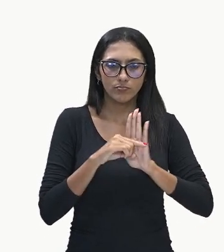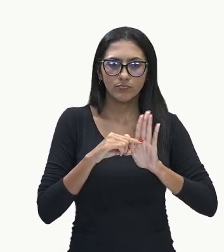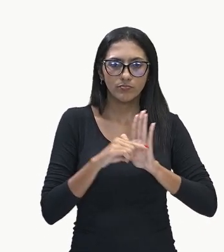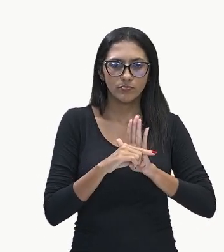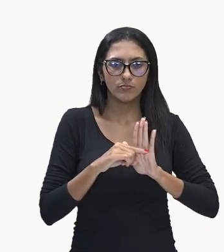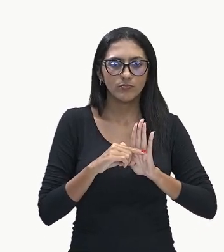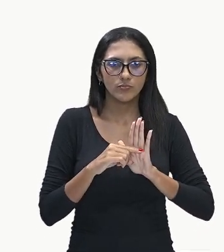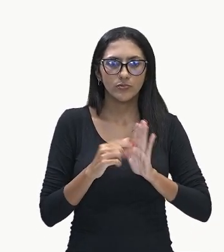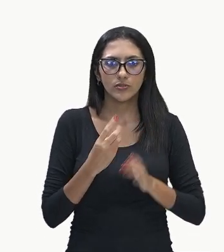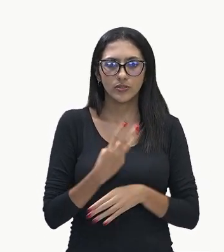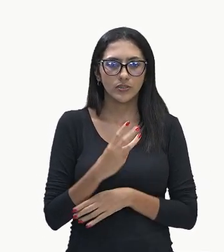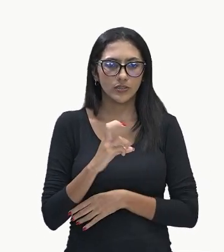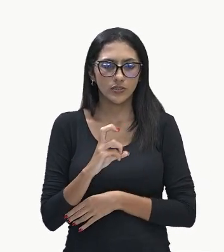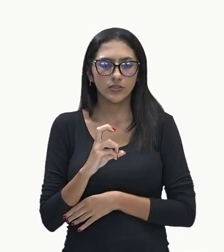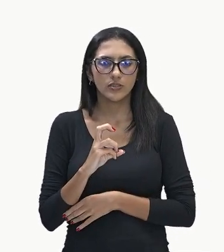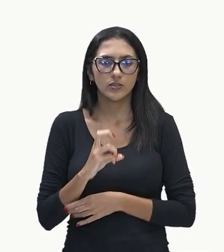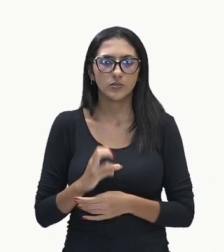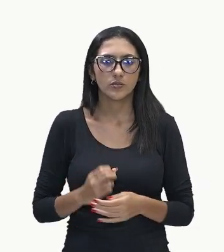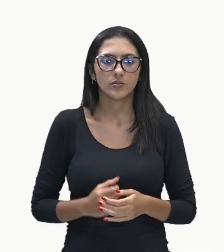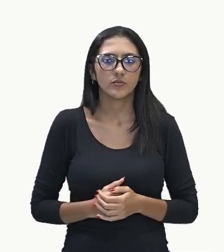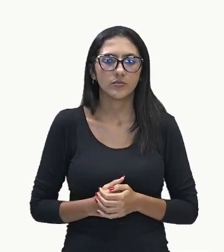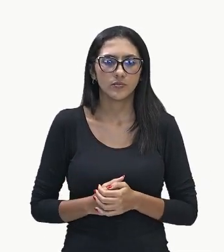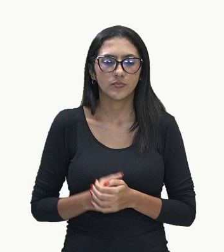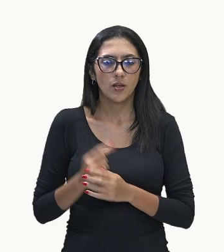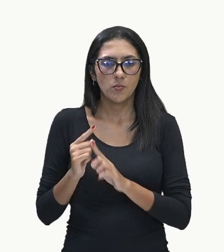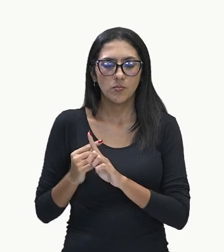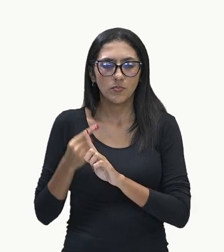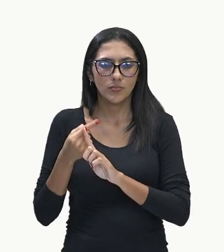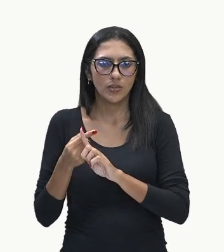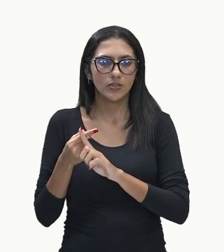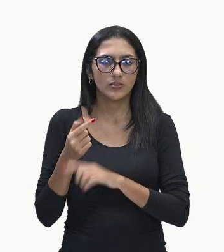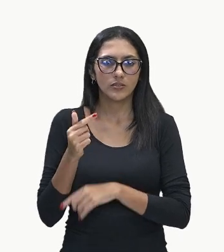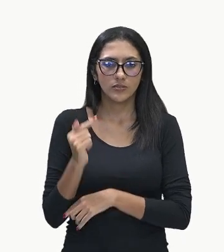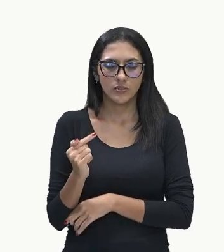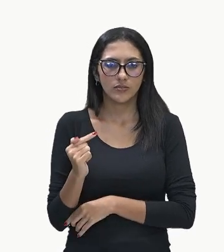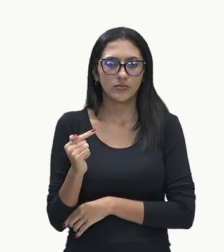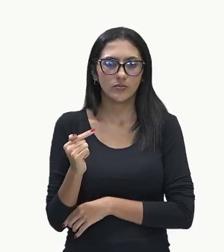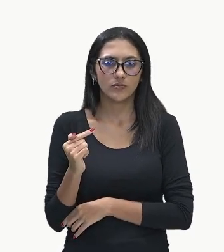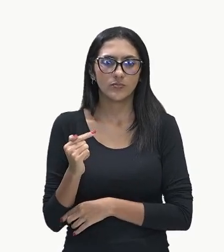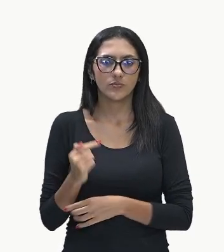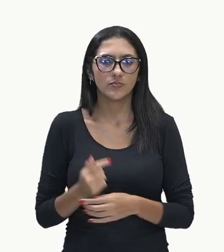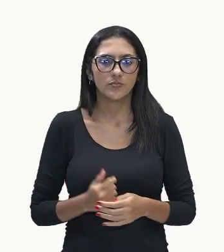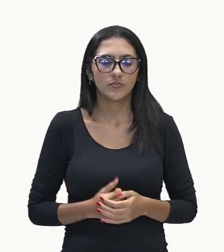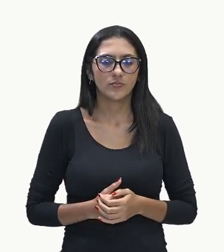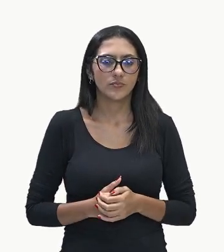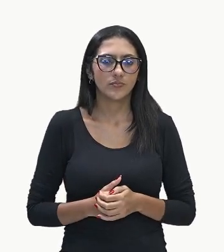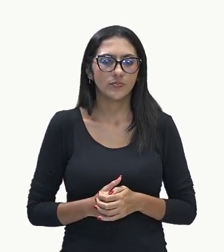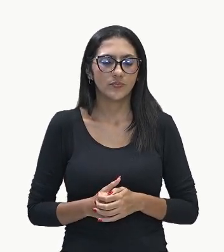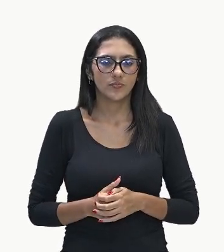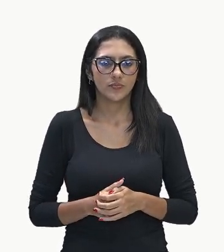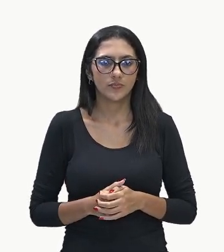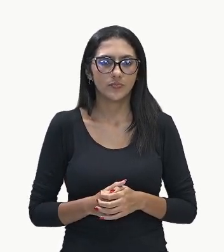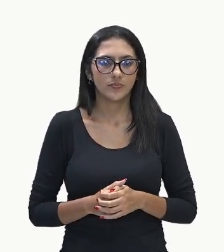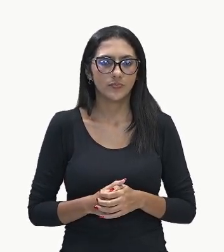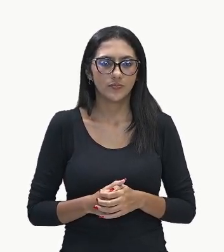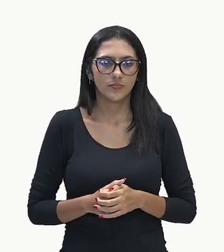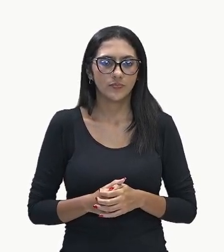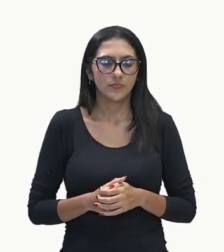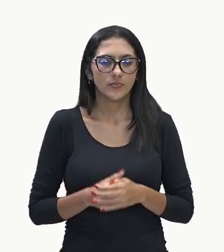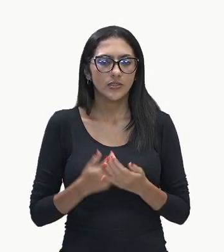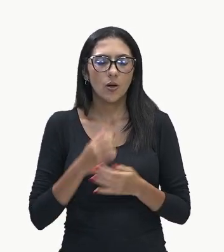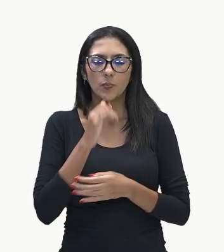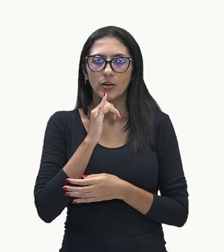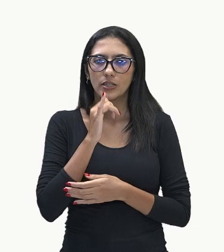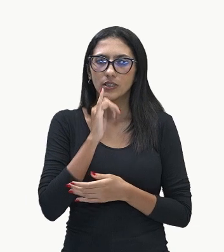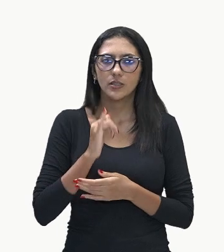negativo. Menos 35 mais 7. Imagine que você deve ali